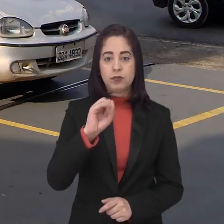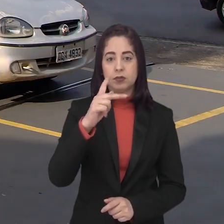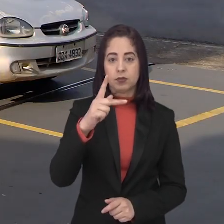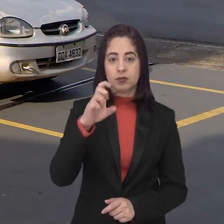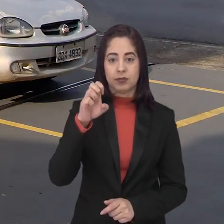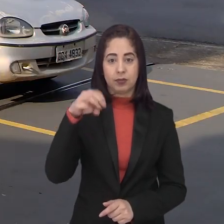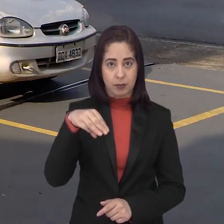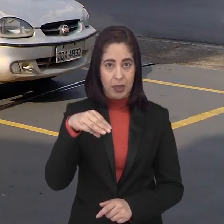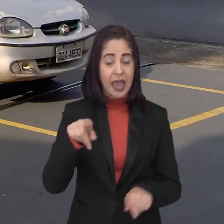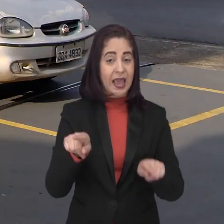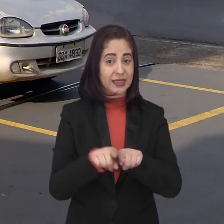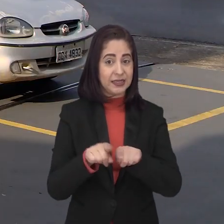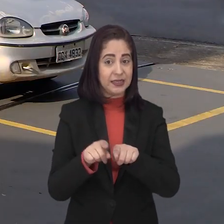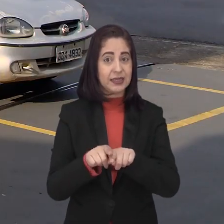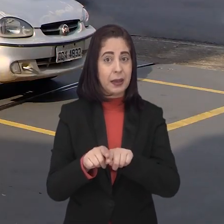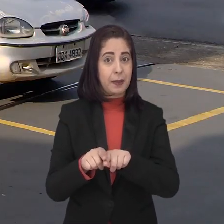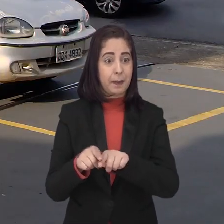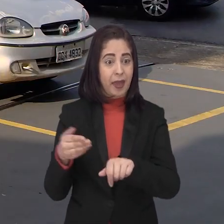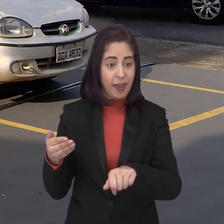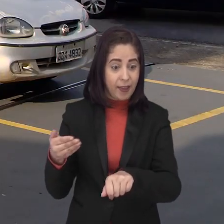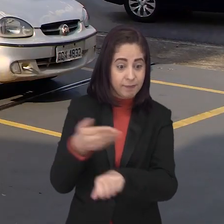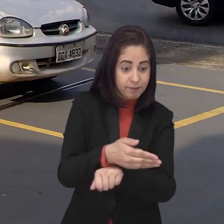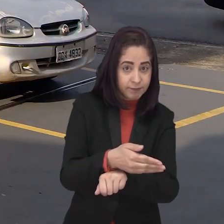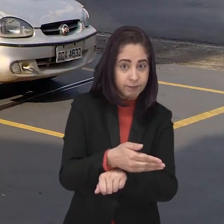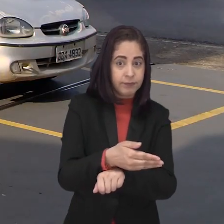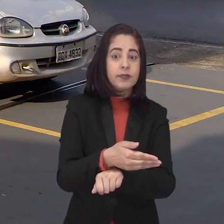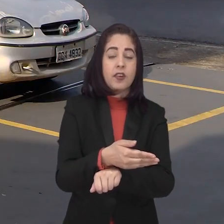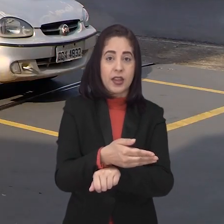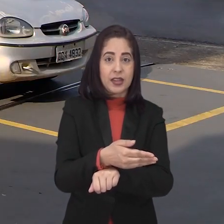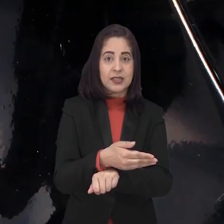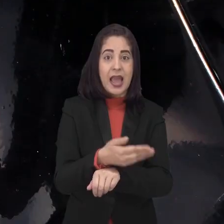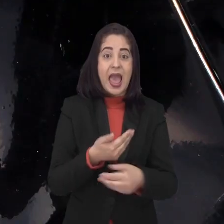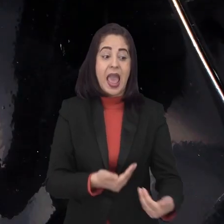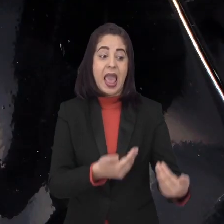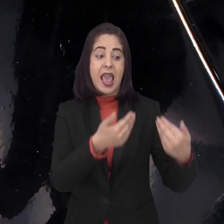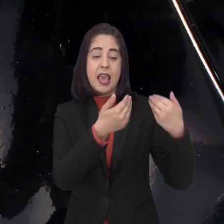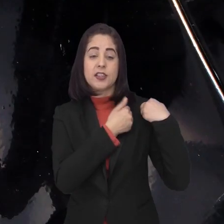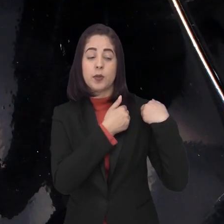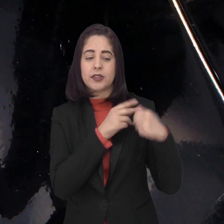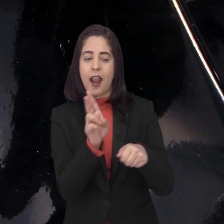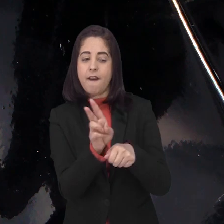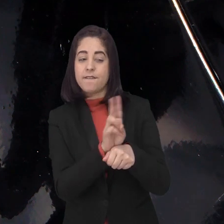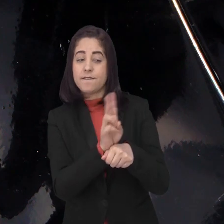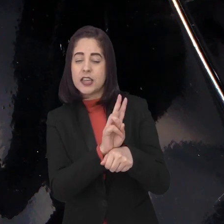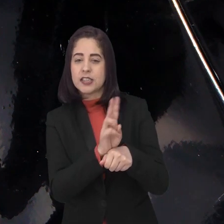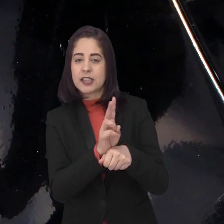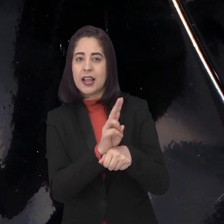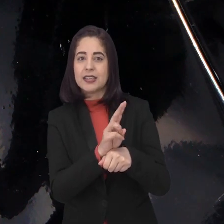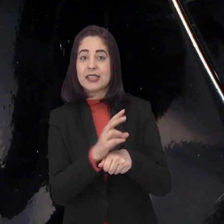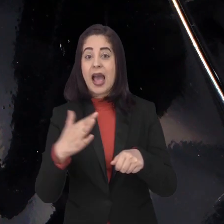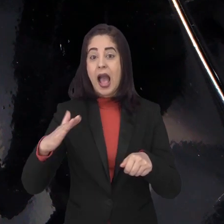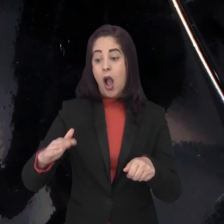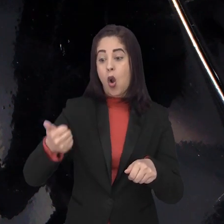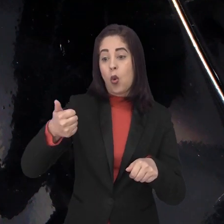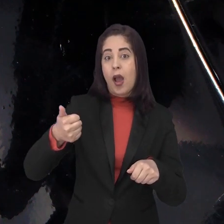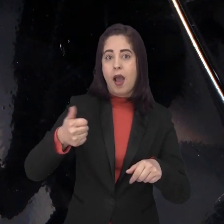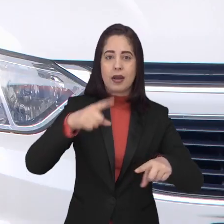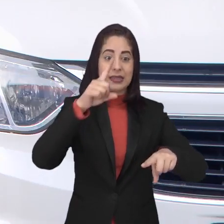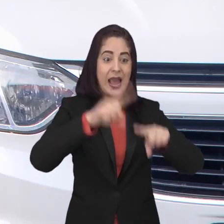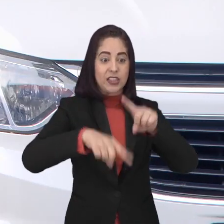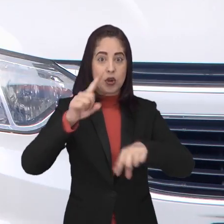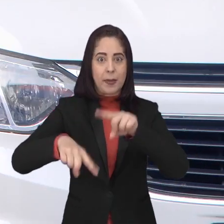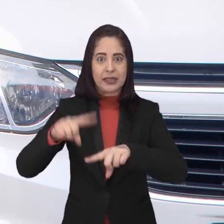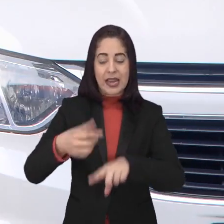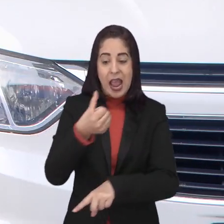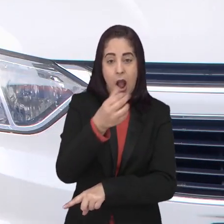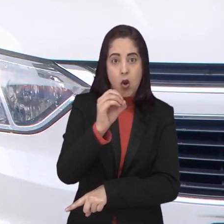O IPEM também atua diretamente nas relações de consumo. Ele é responsável por fiscalizar a qualidade de mais